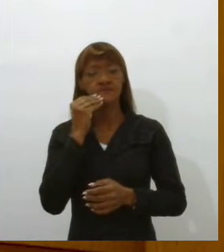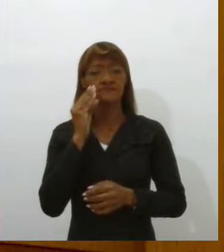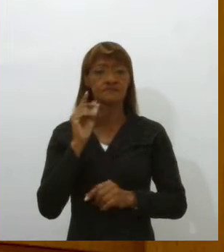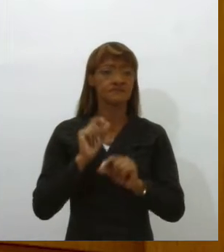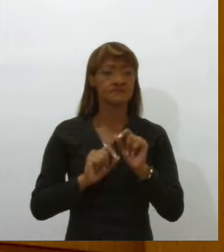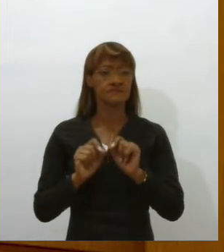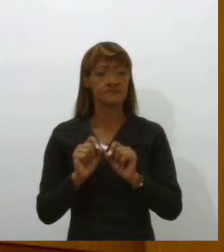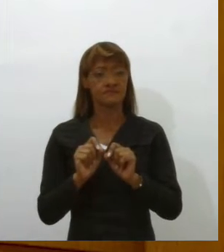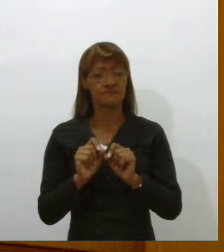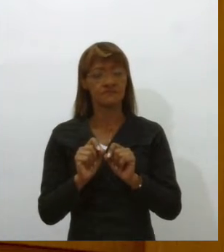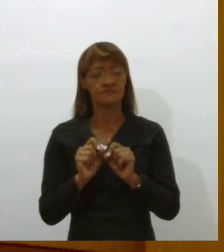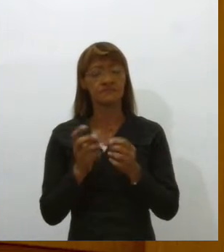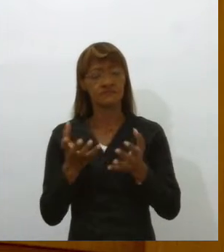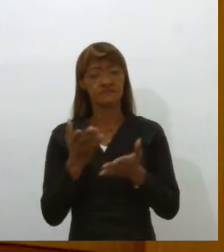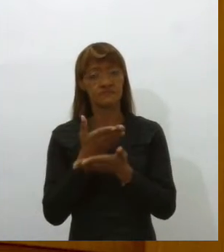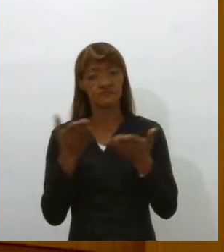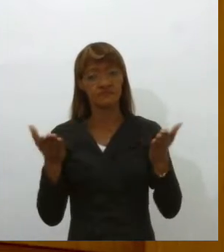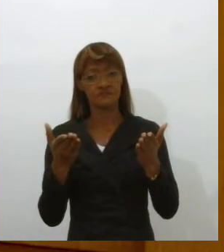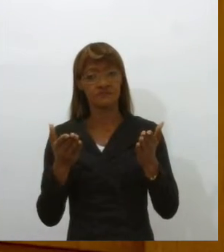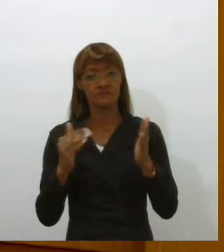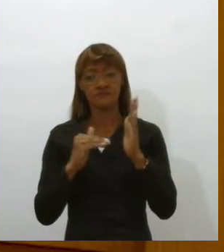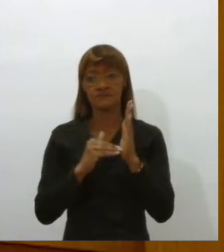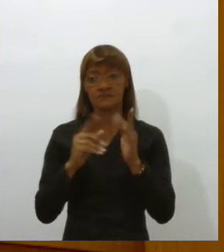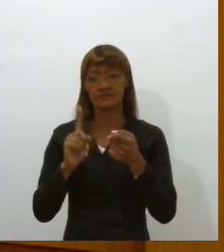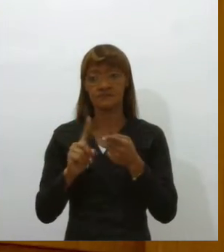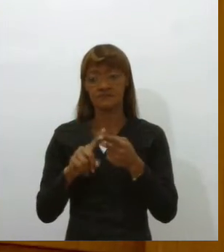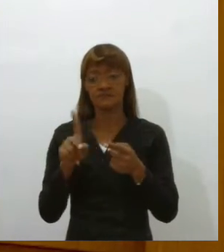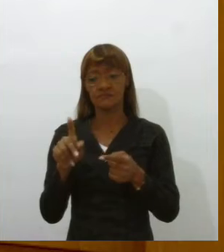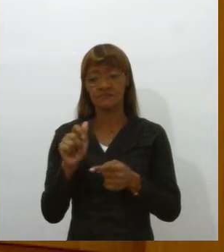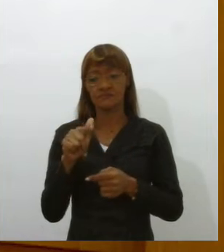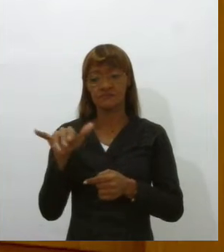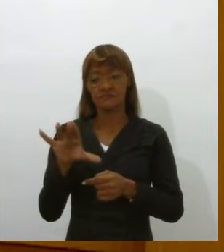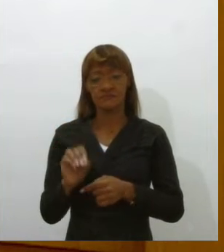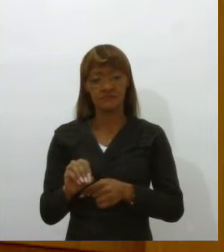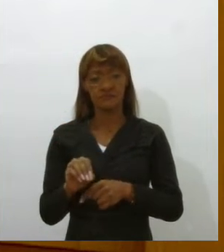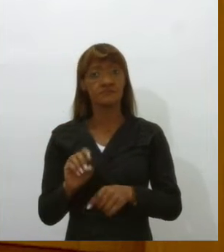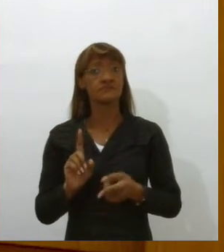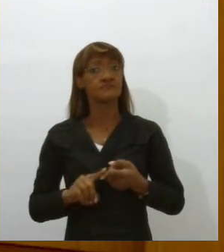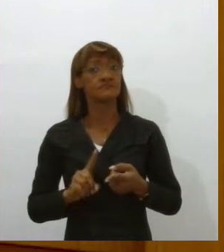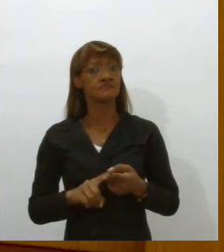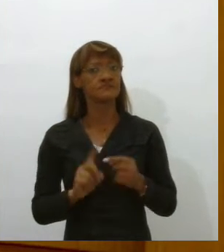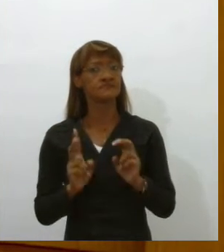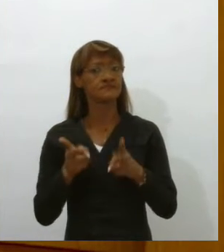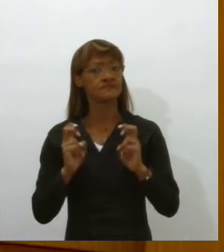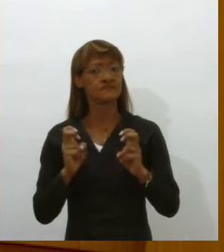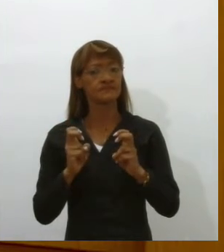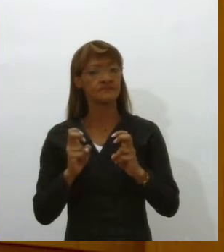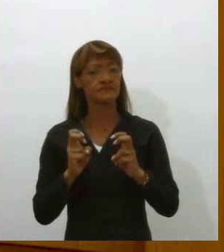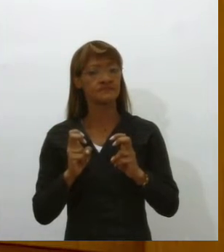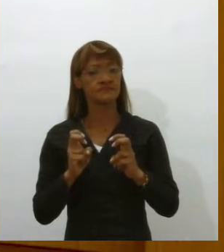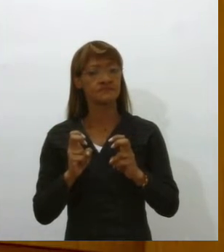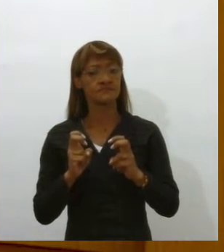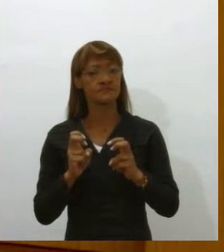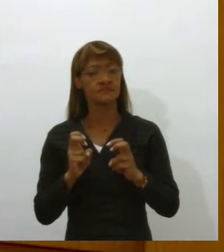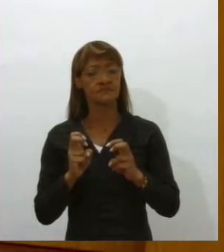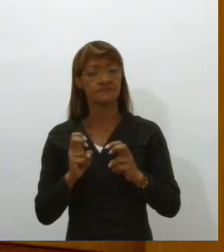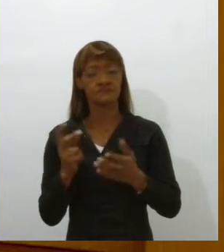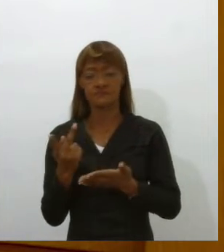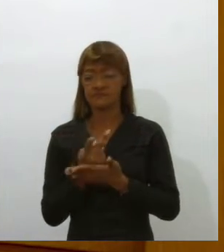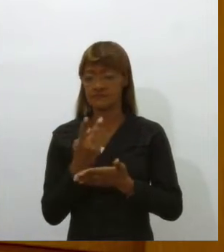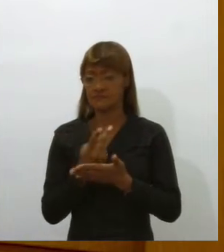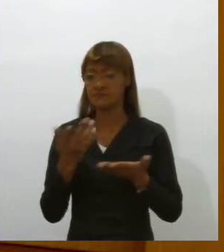que o Palácio Planalto, como já vejo aí em algumas notícias, sinta o calor do erro colocado neste